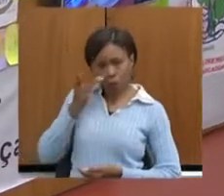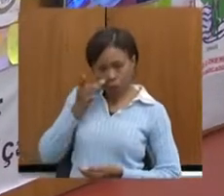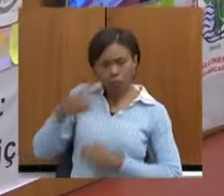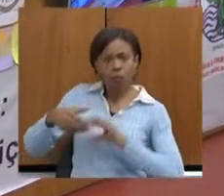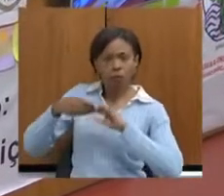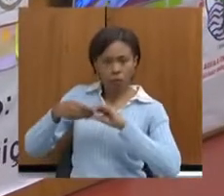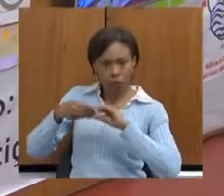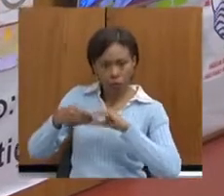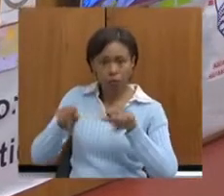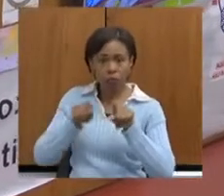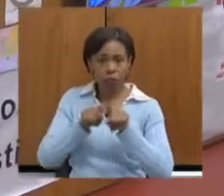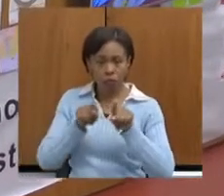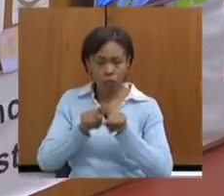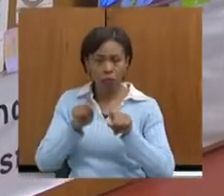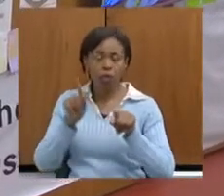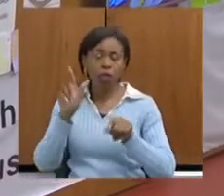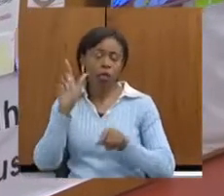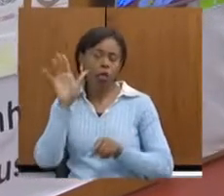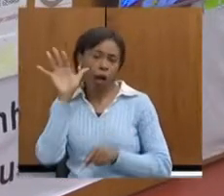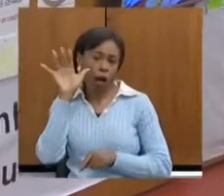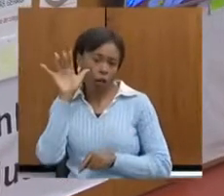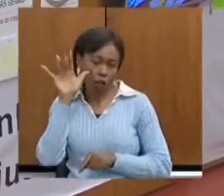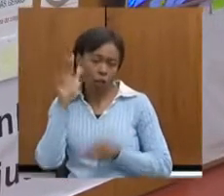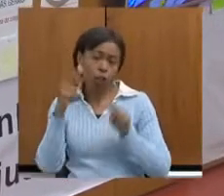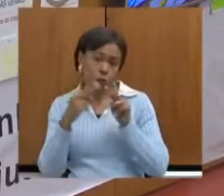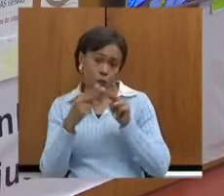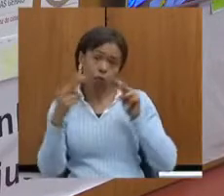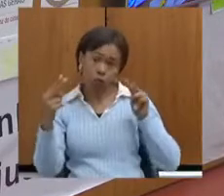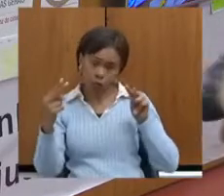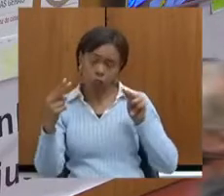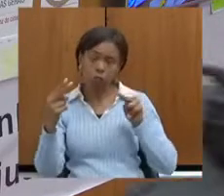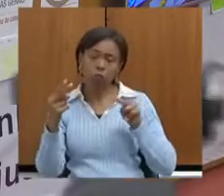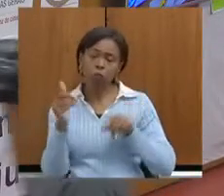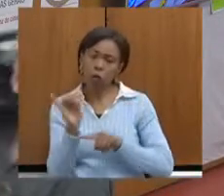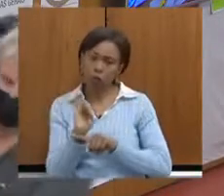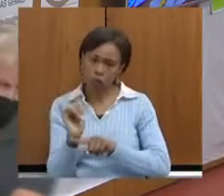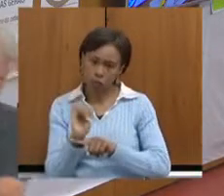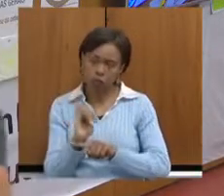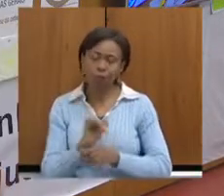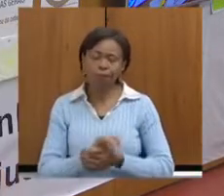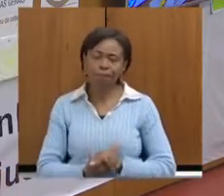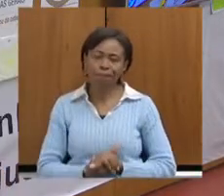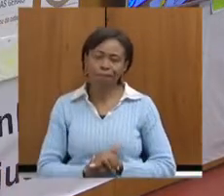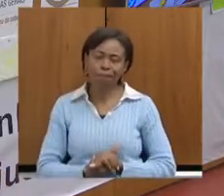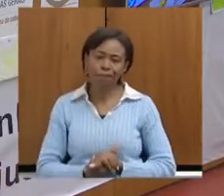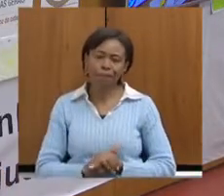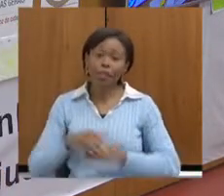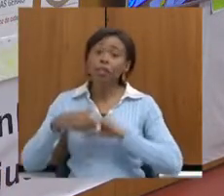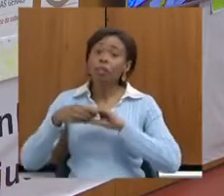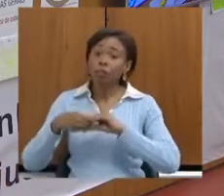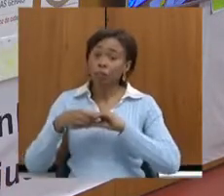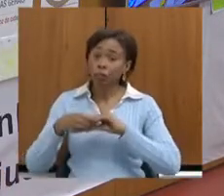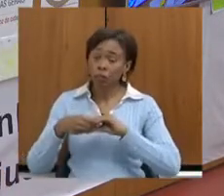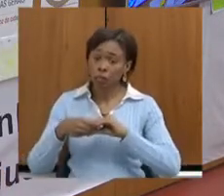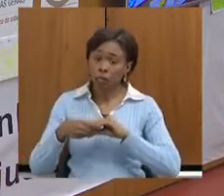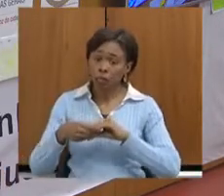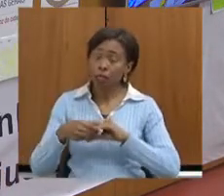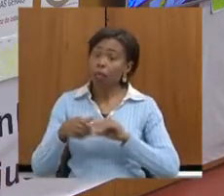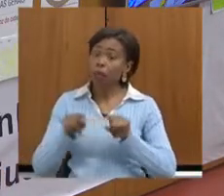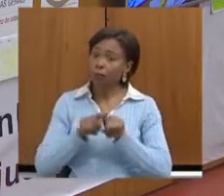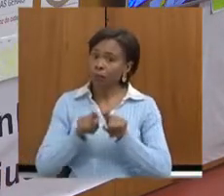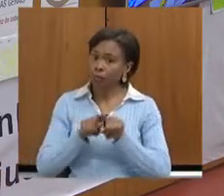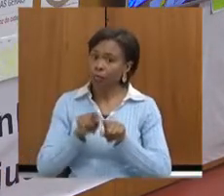a todos que nos acompanham de uma maneira é virtual queria cumprimentar e